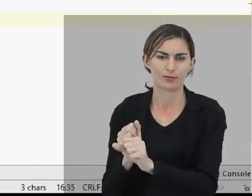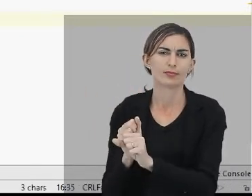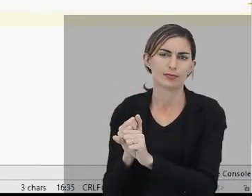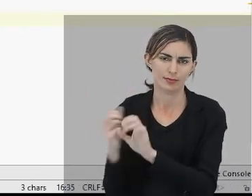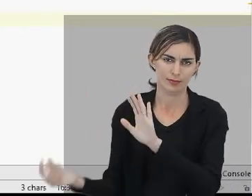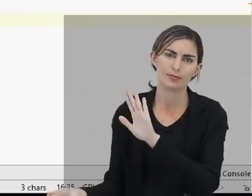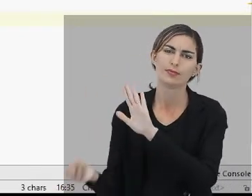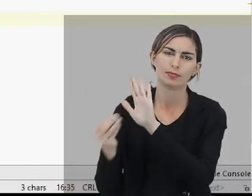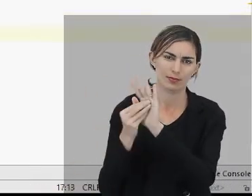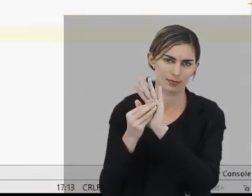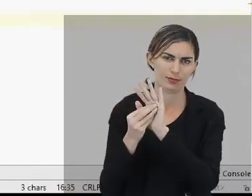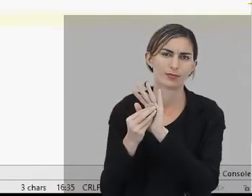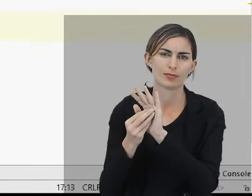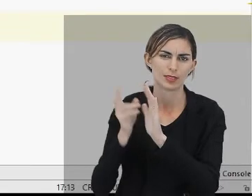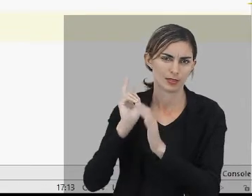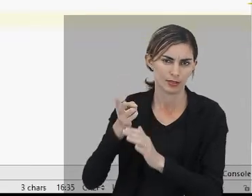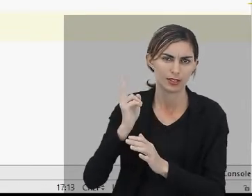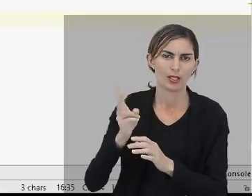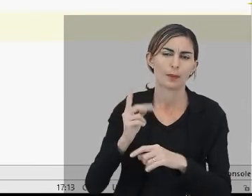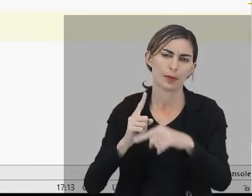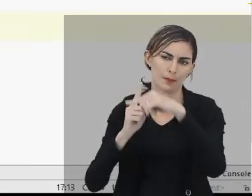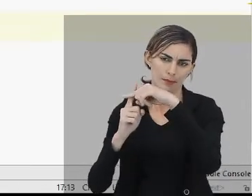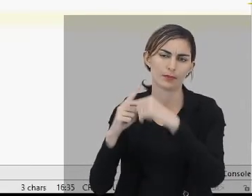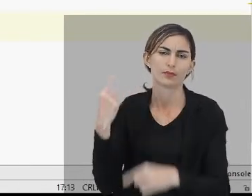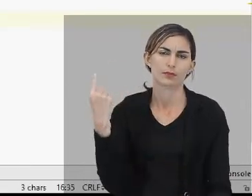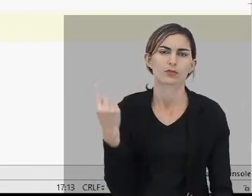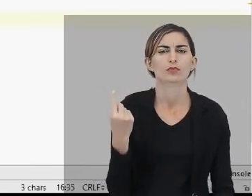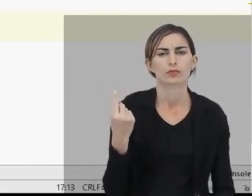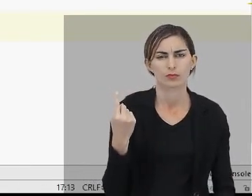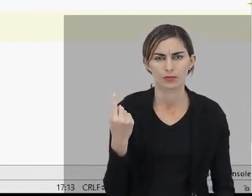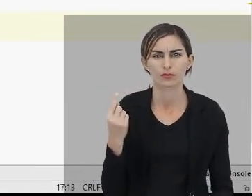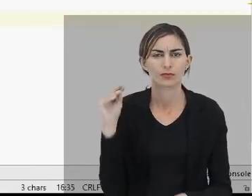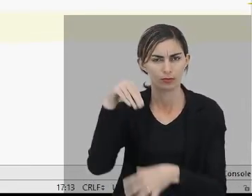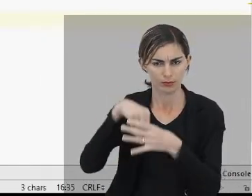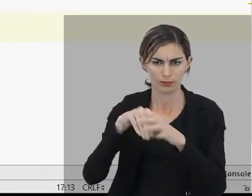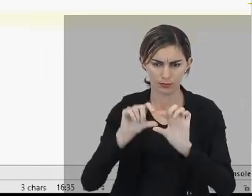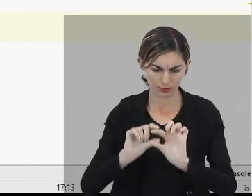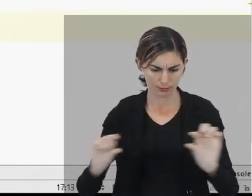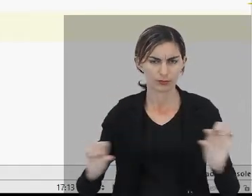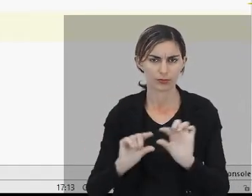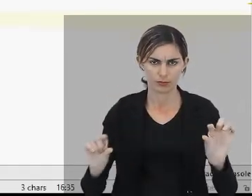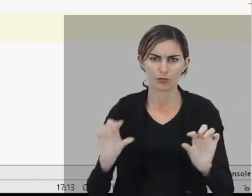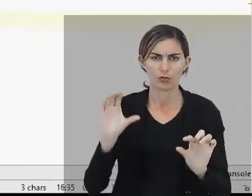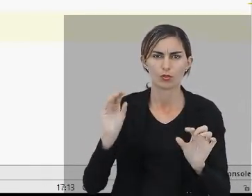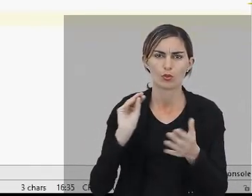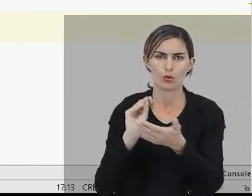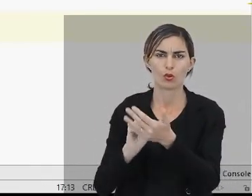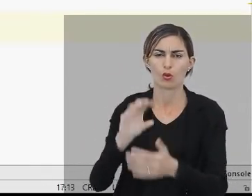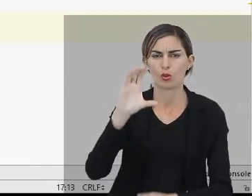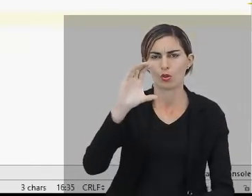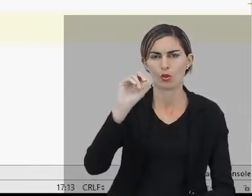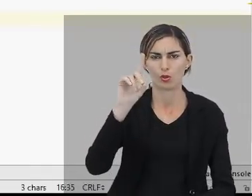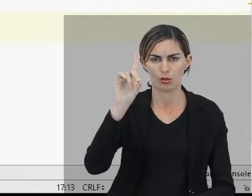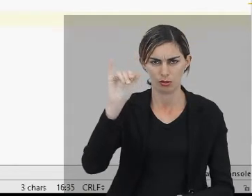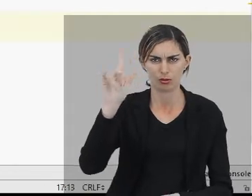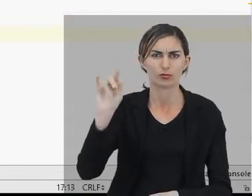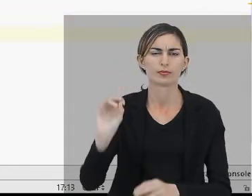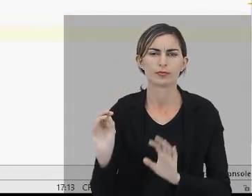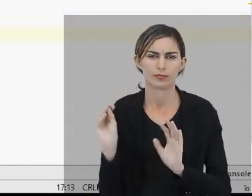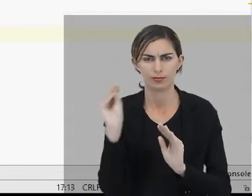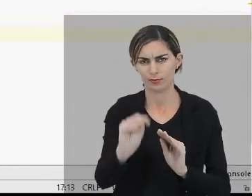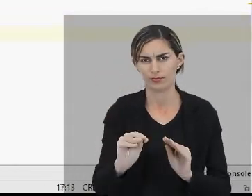um incremento de i, sempre mais 1. Dentro do bloco, vamos colocar o código. Então, como eu